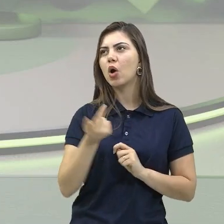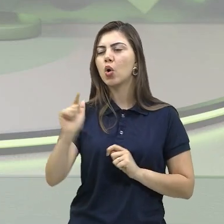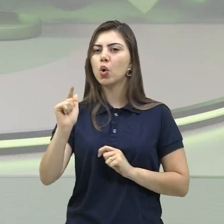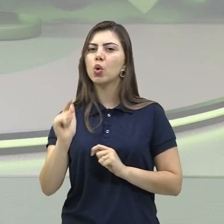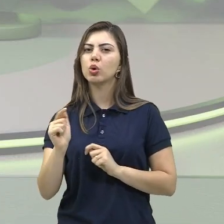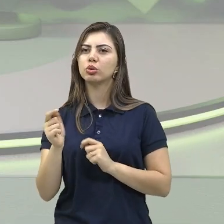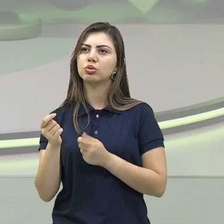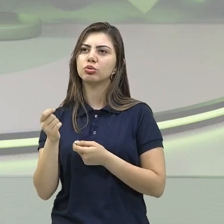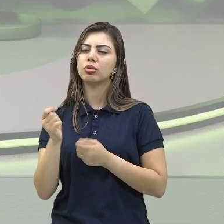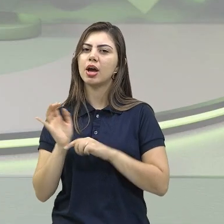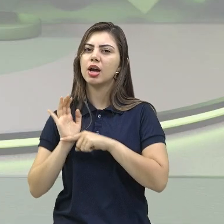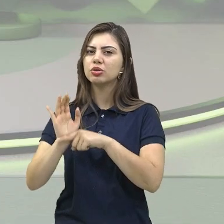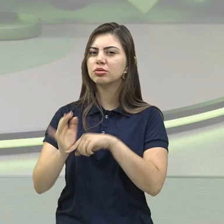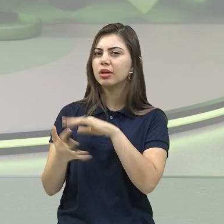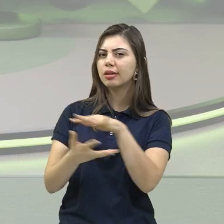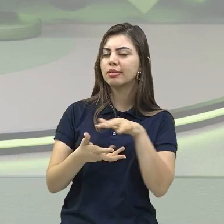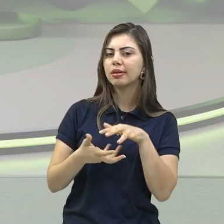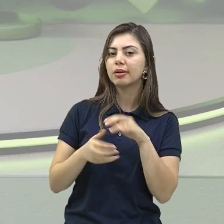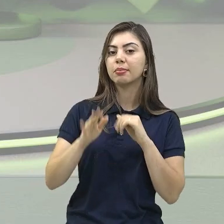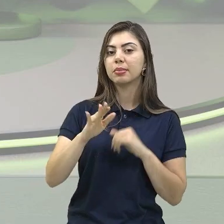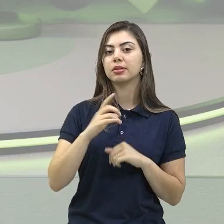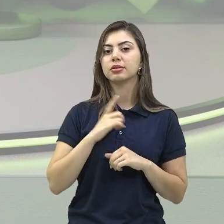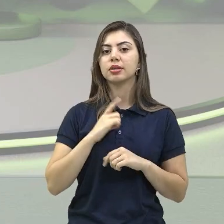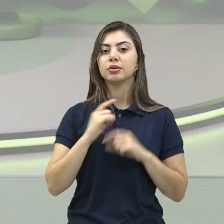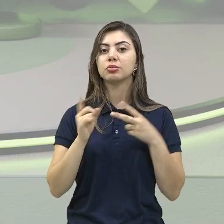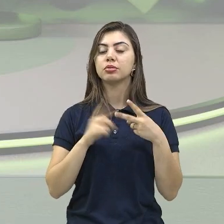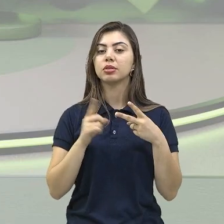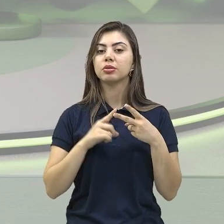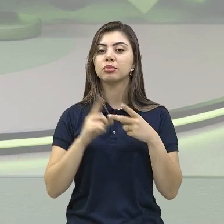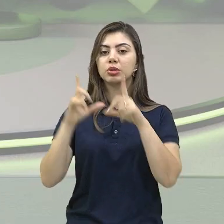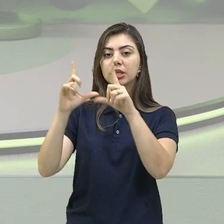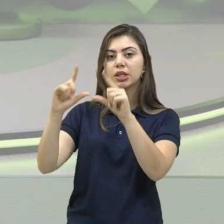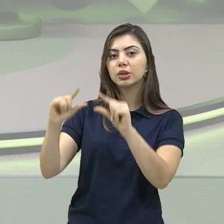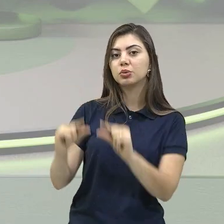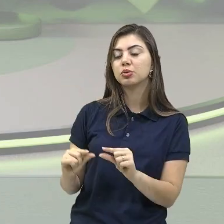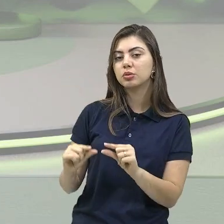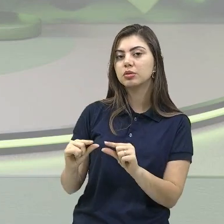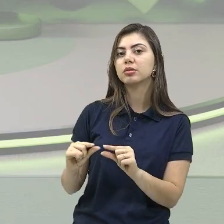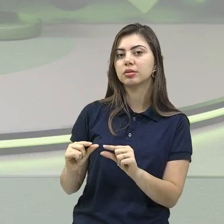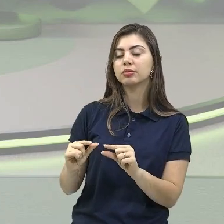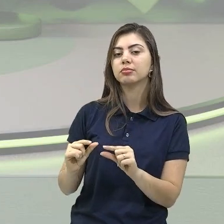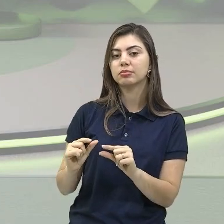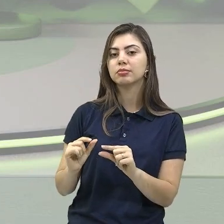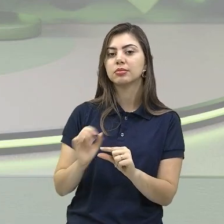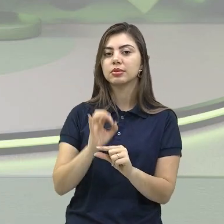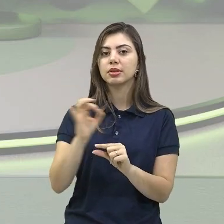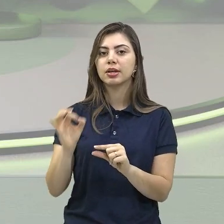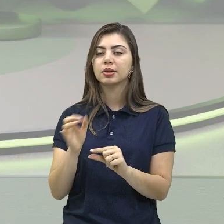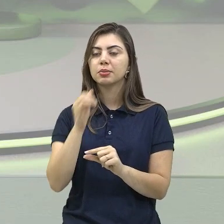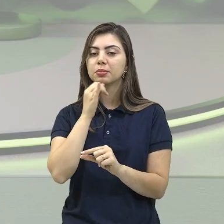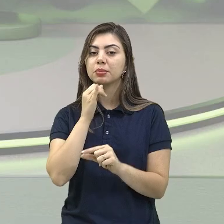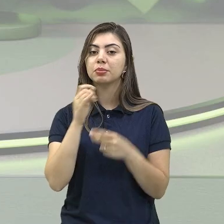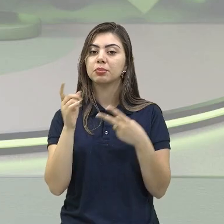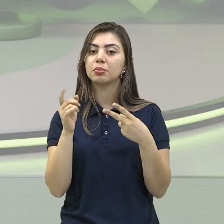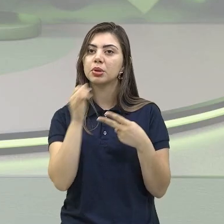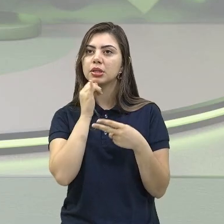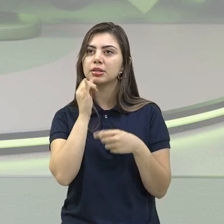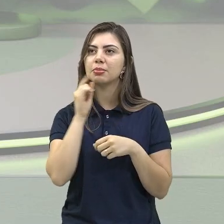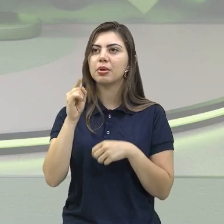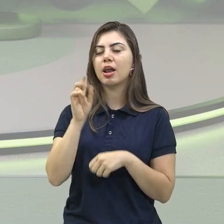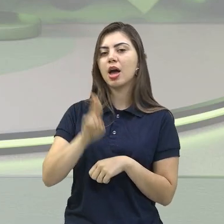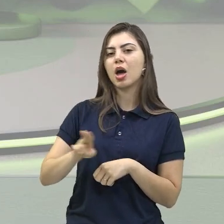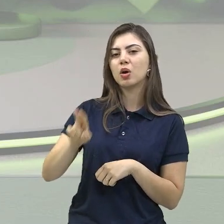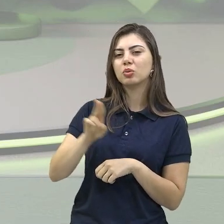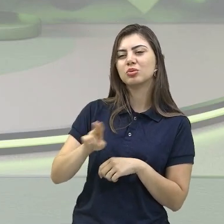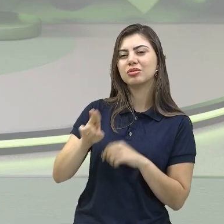ecológicas. Já o reduzir envolve minimizar o uso de recursos e a geração de resíduos. O recusar consiste em